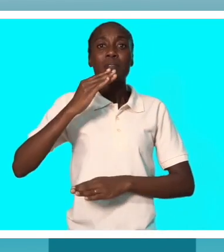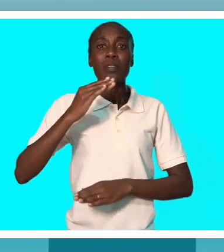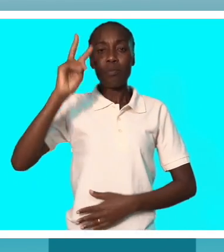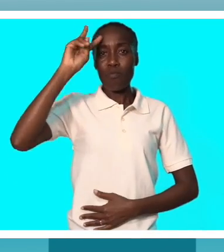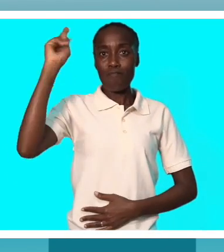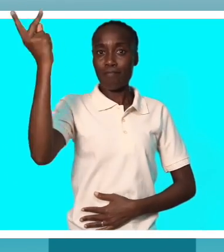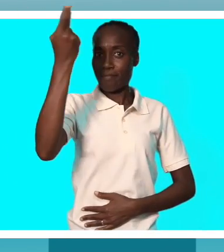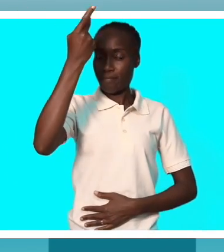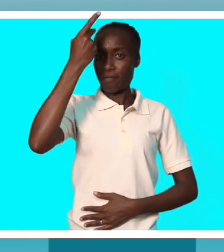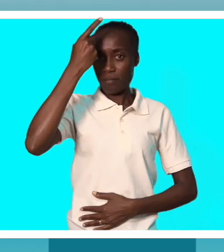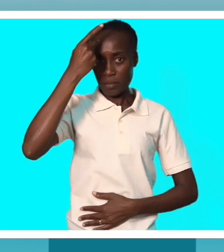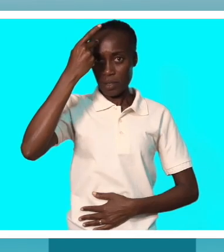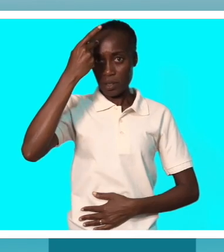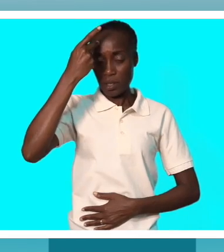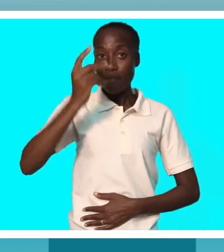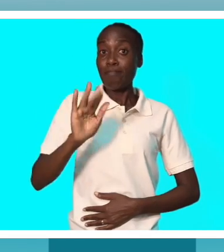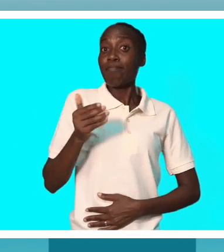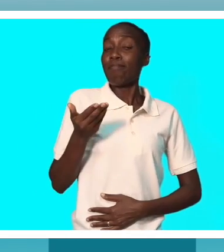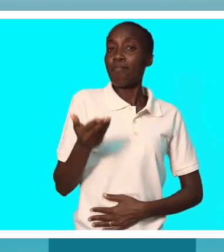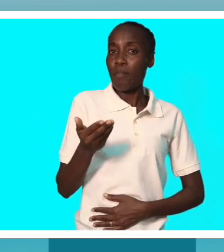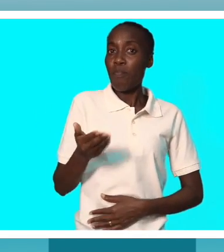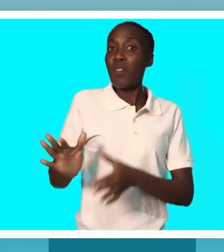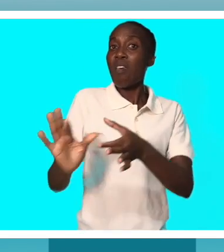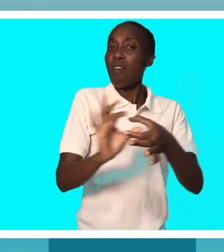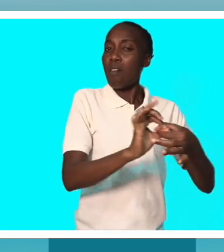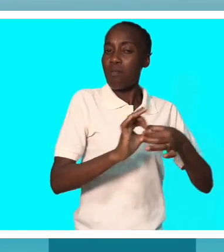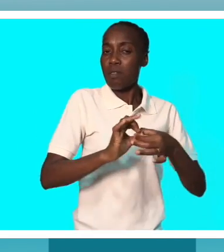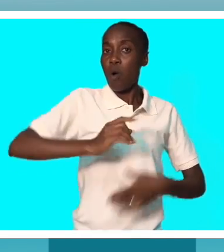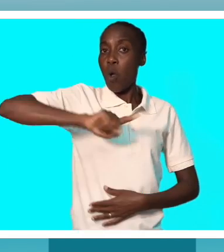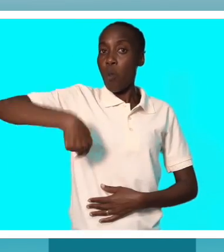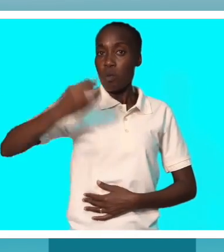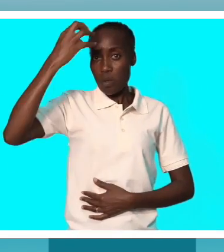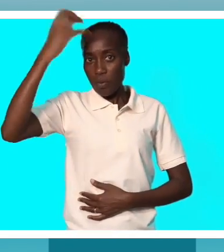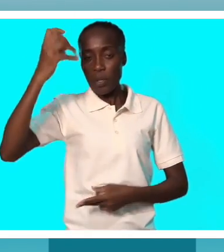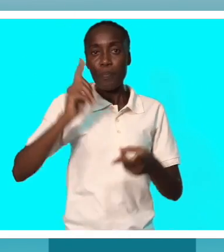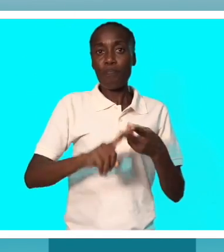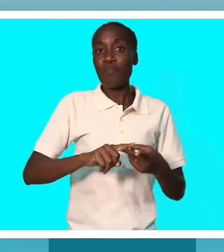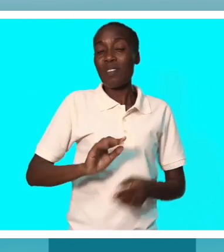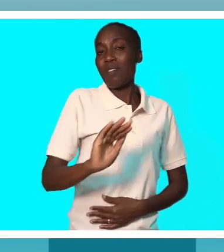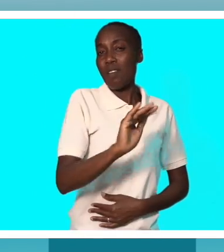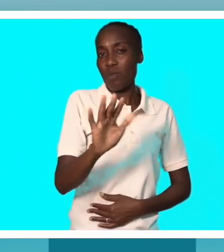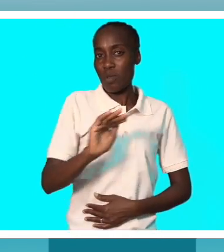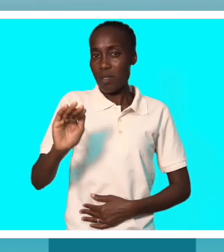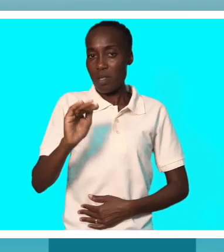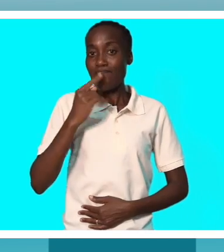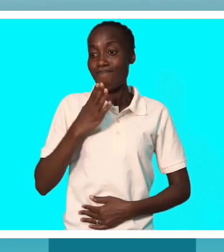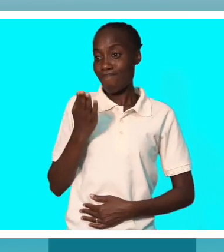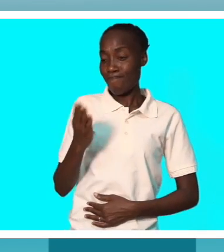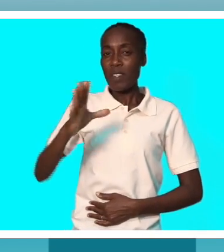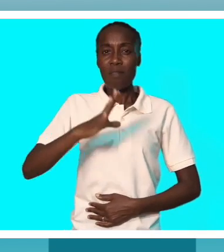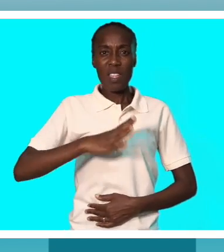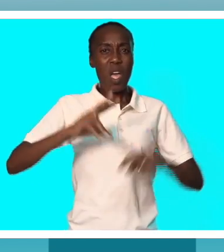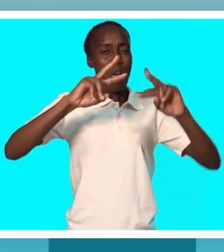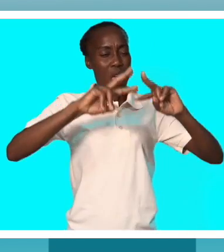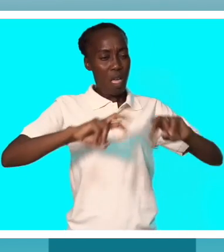na mudança de mentalidades em relação ao nosso governo, em relação à própria sociedade. É